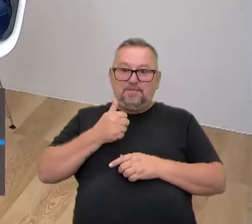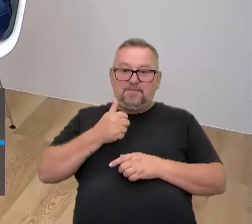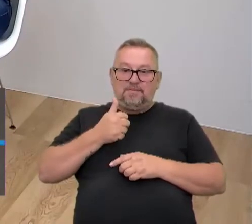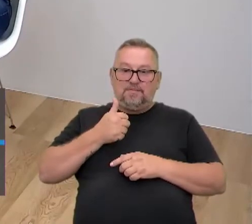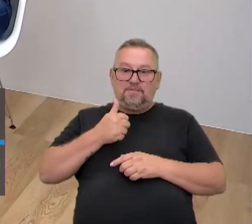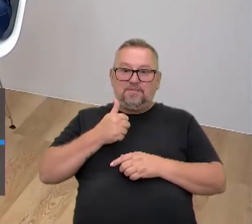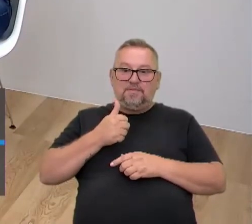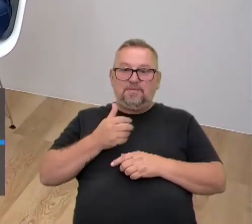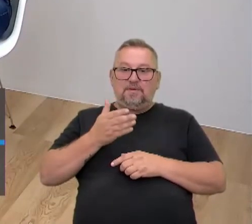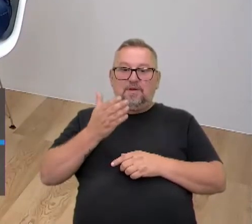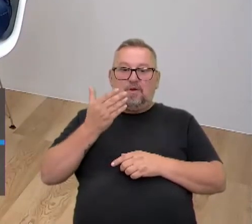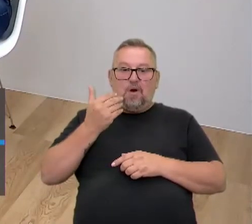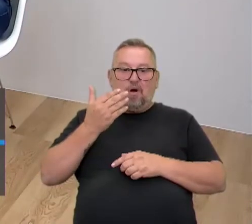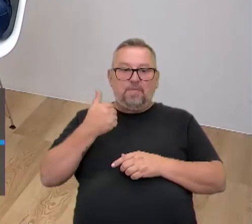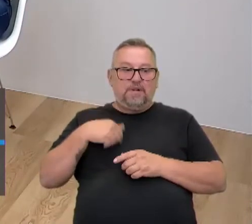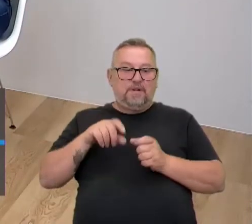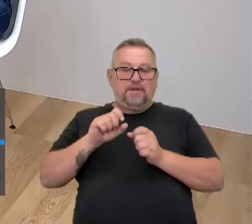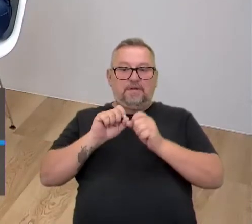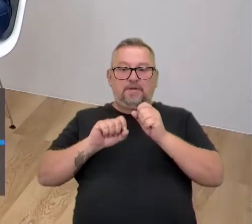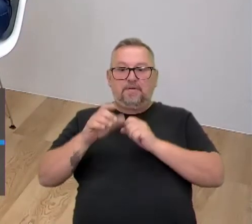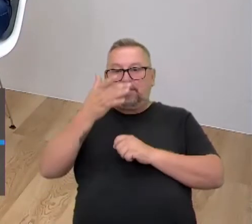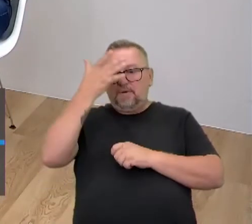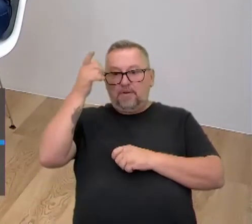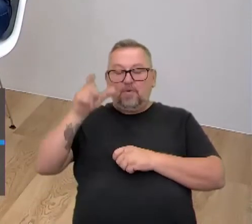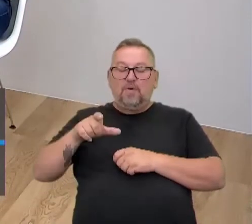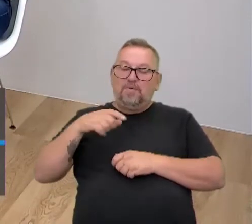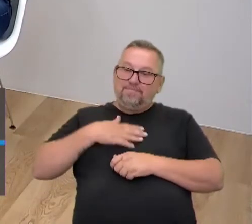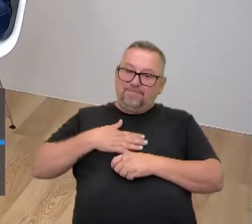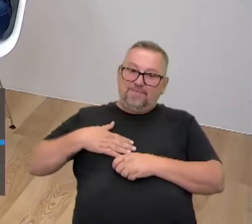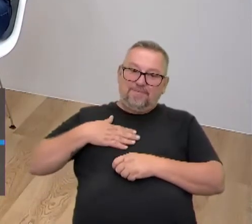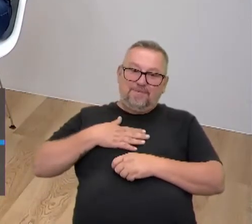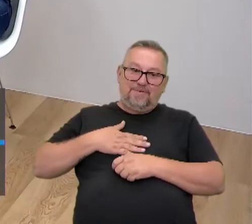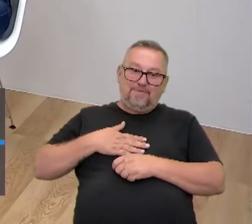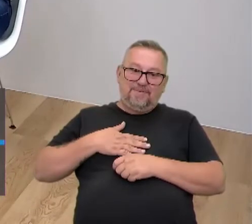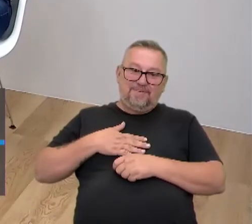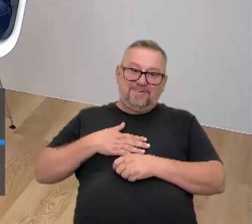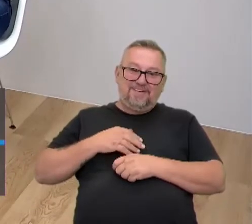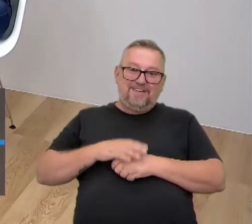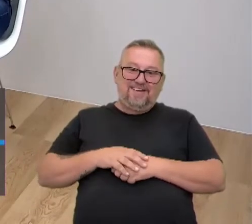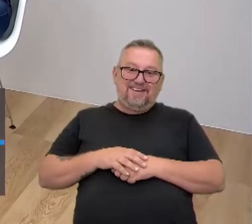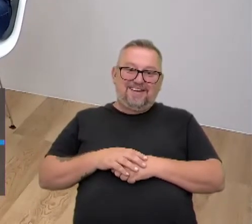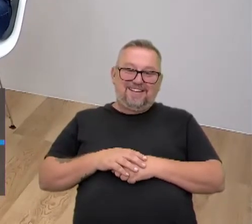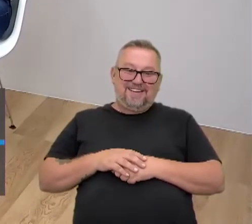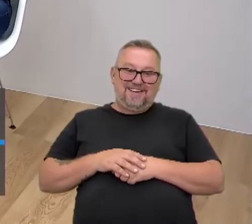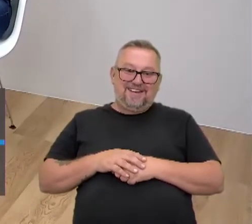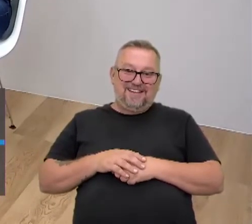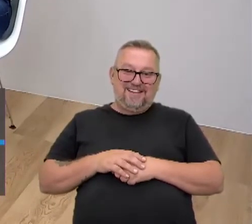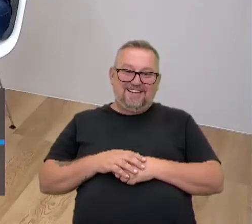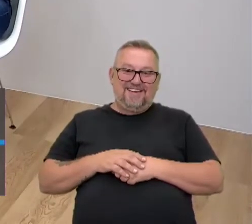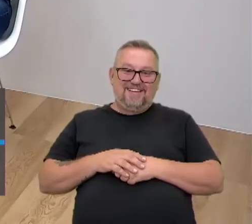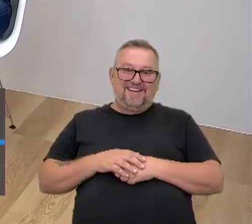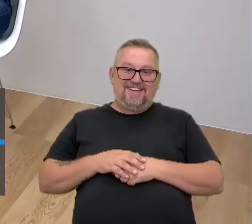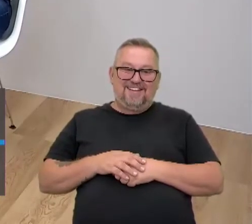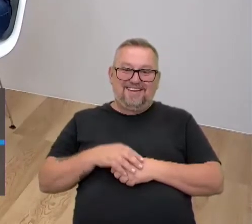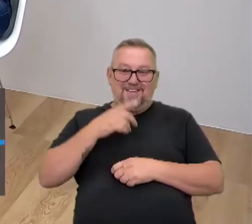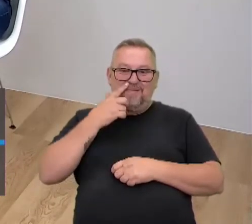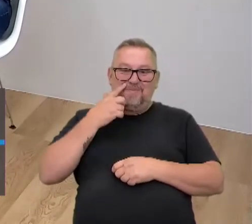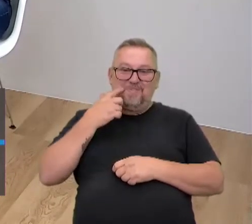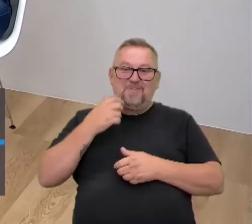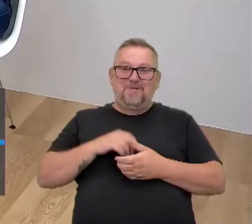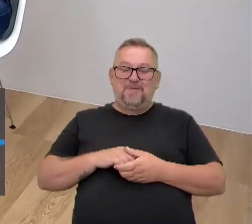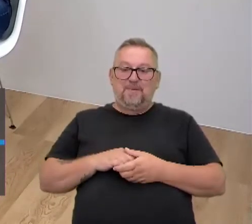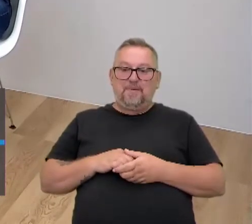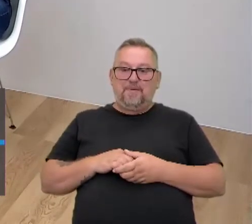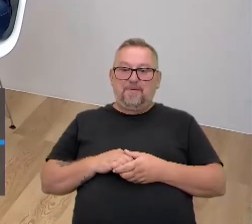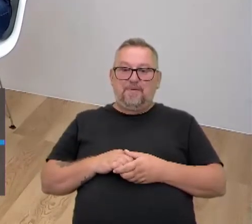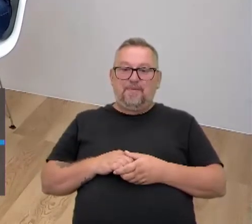quando a gente come junto com pessoas que nos agradam. Abaixo o fast food. Slow food para todos. É isso mesmo.